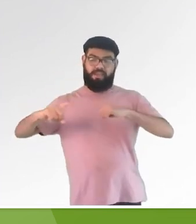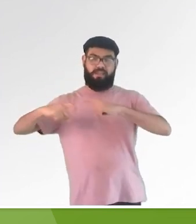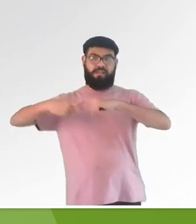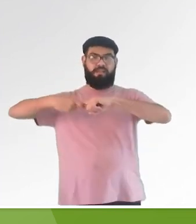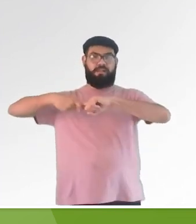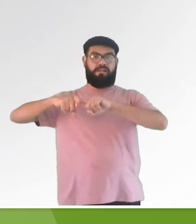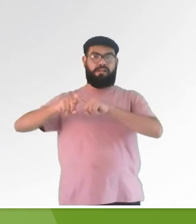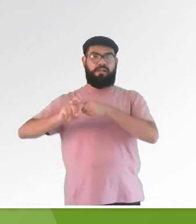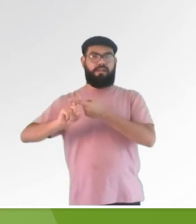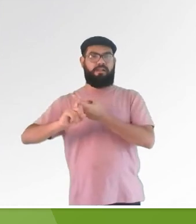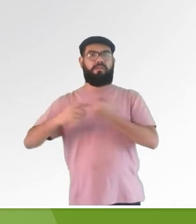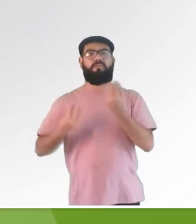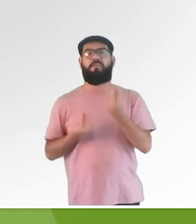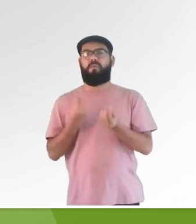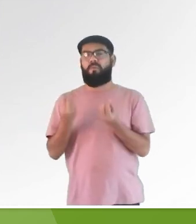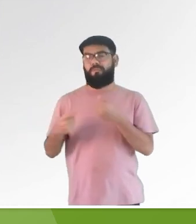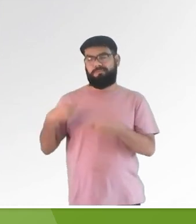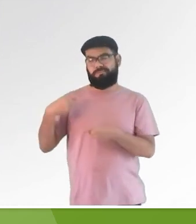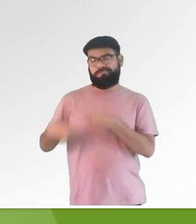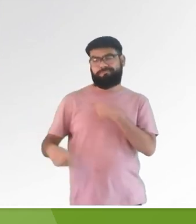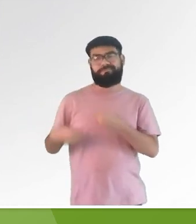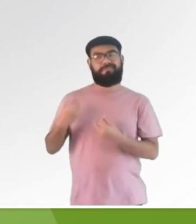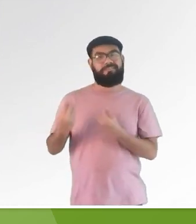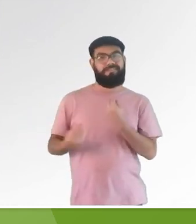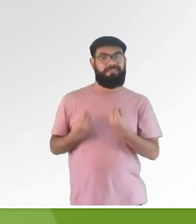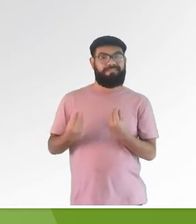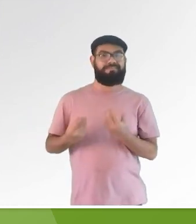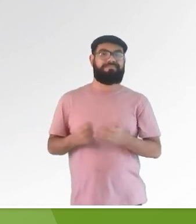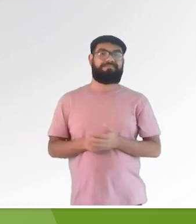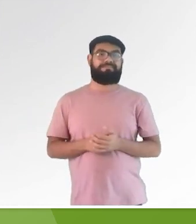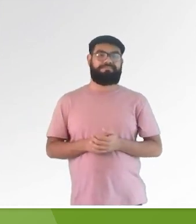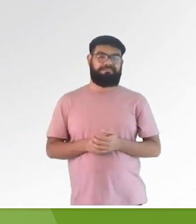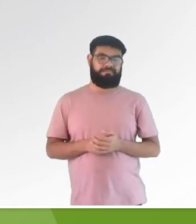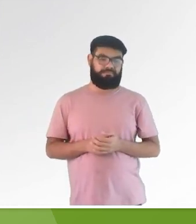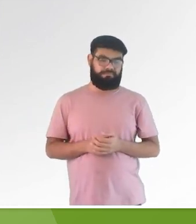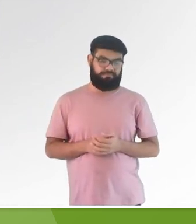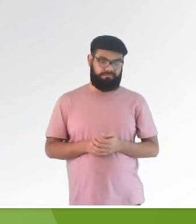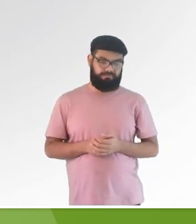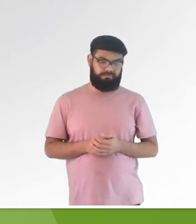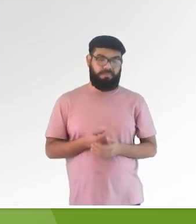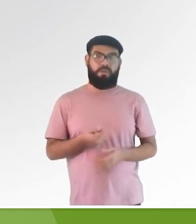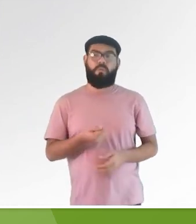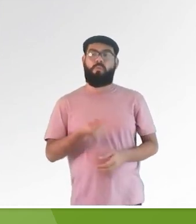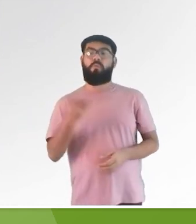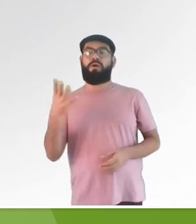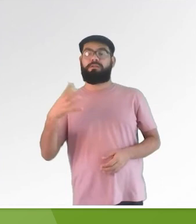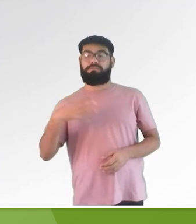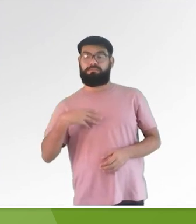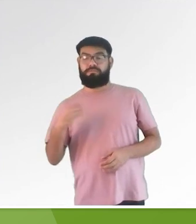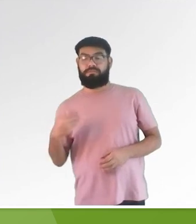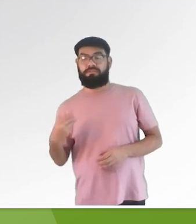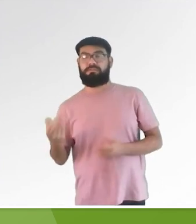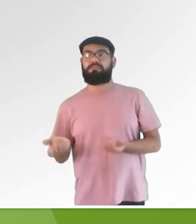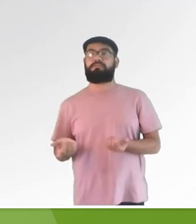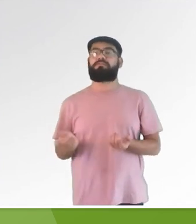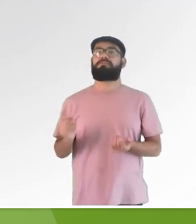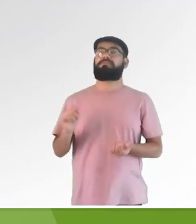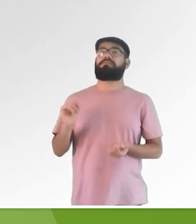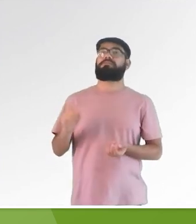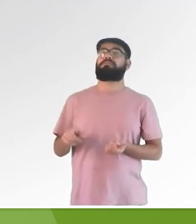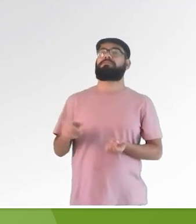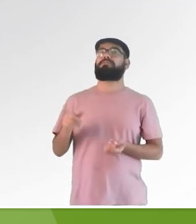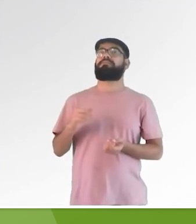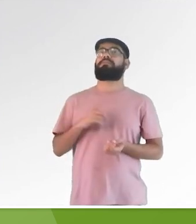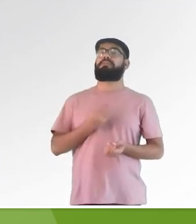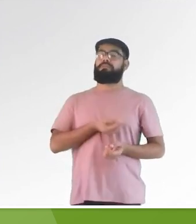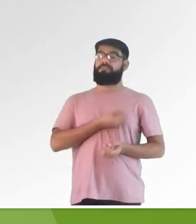existem períodos específicos ao longo do ano, a quantidade de filhotes, não é? Se é uma espécie que tem hábito de vida diurno,